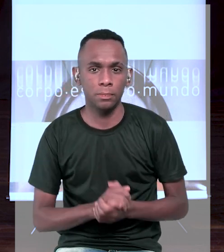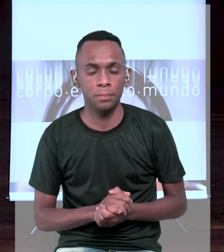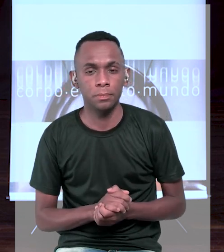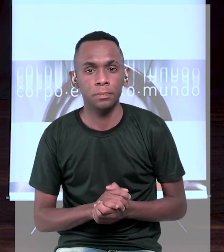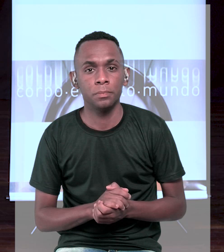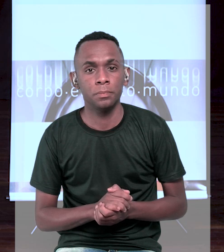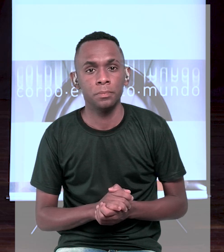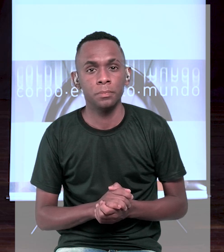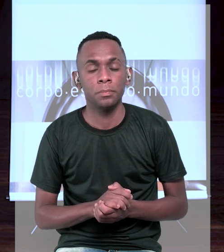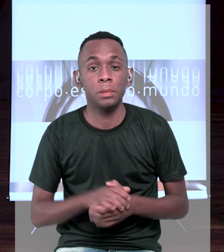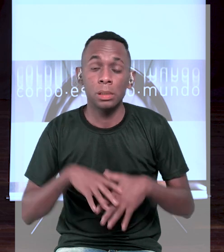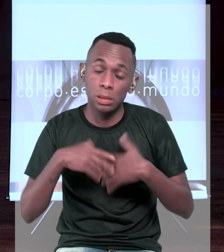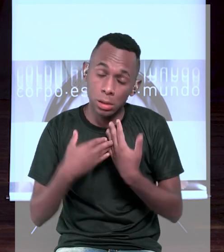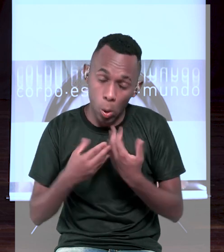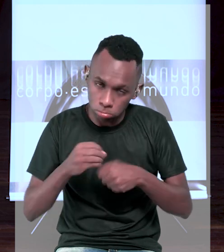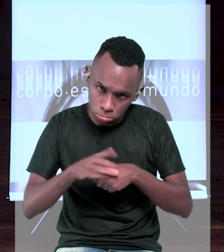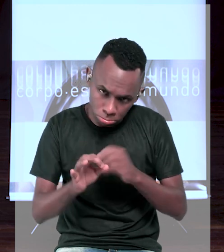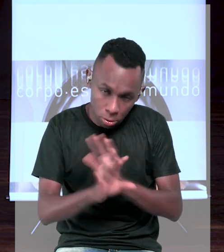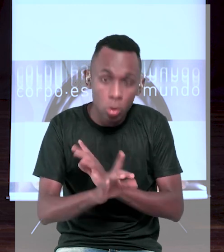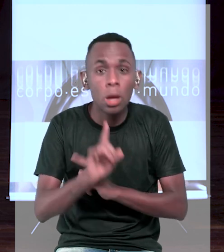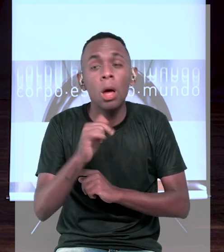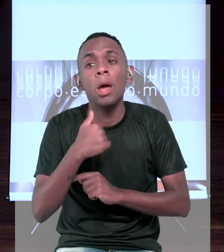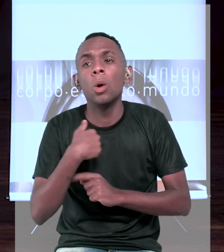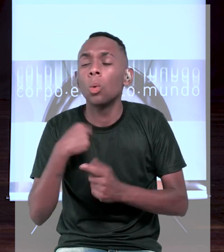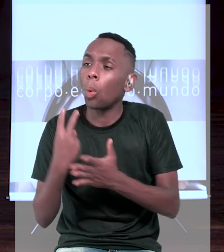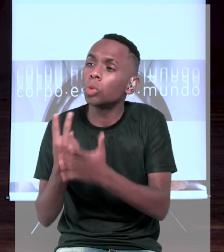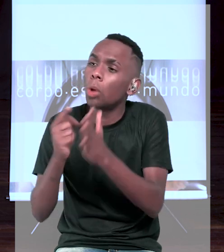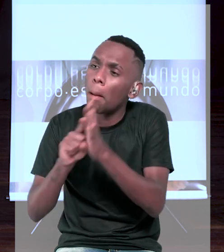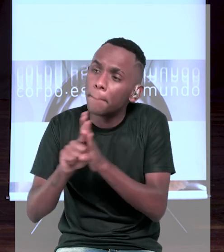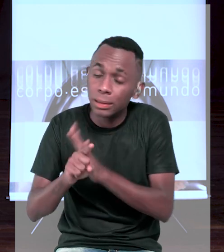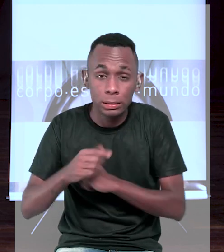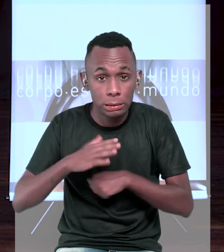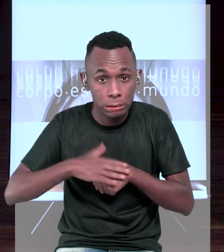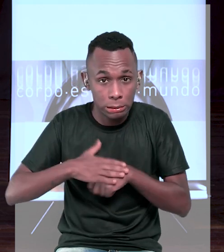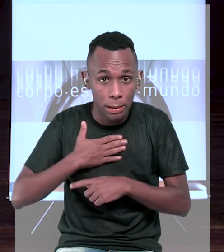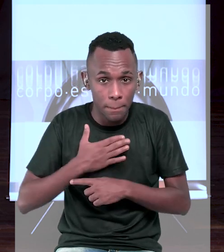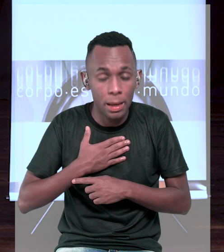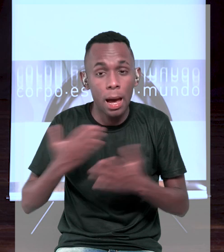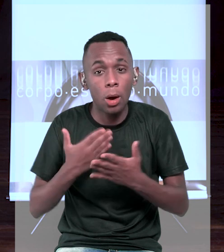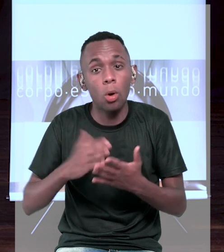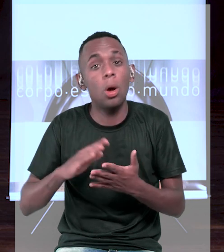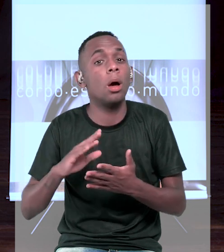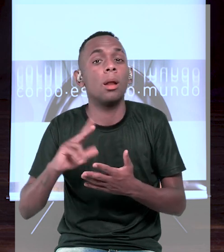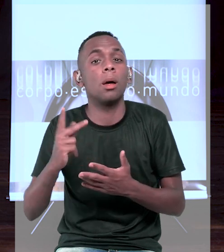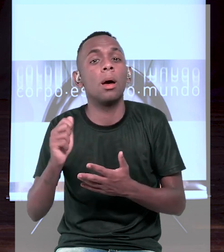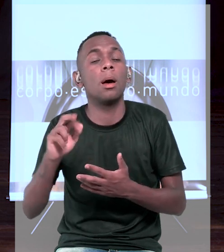Dito isso, eu sigo a minha investigação, dessa vez com Hannah Arendt.